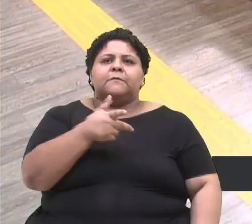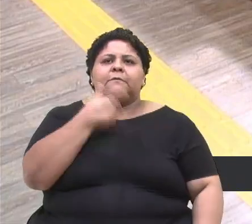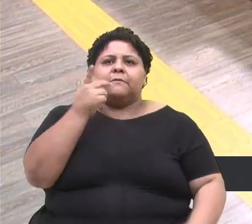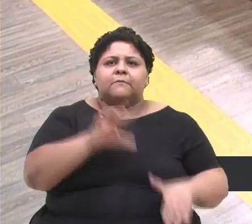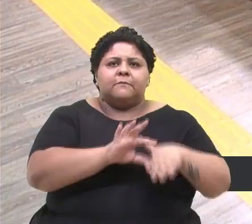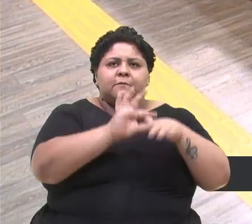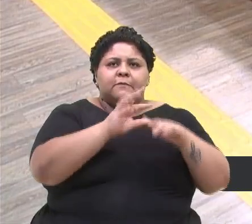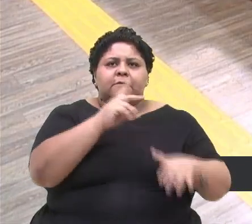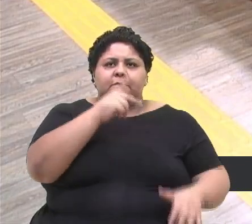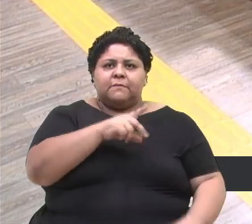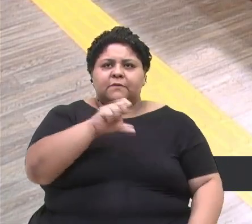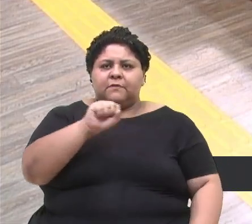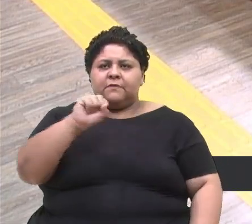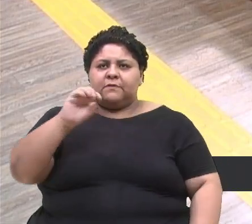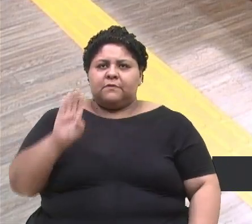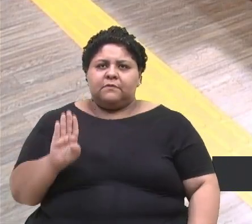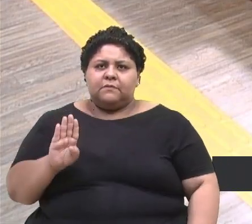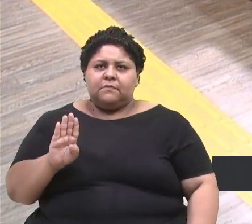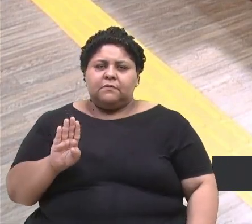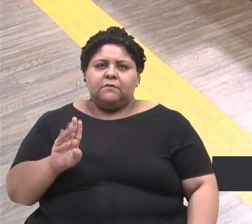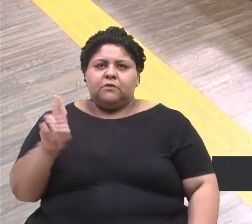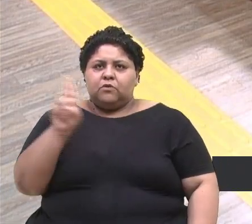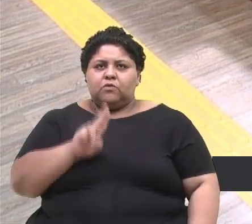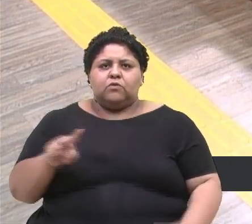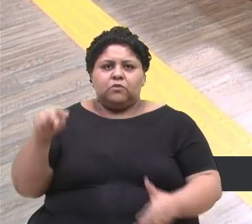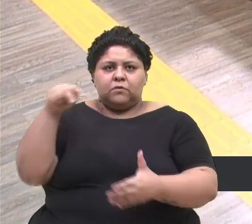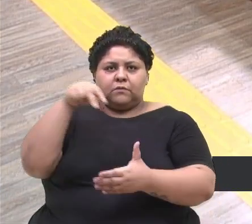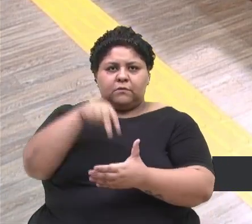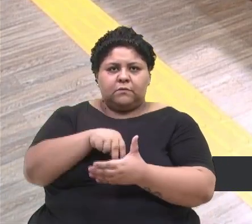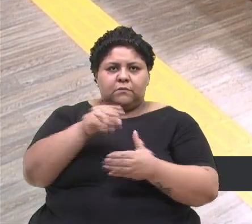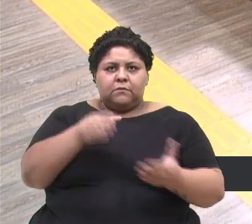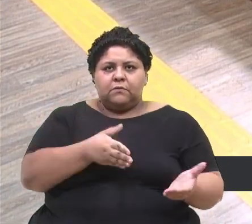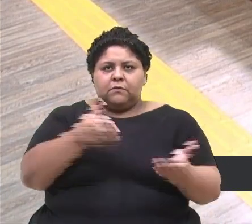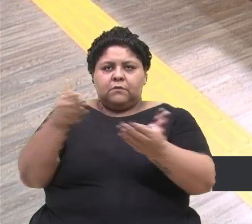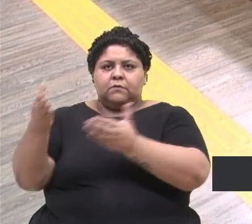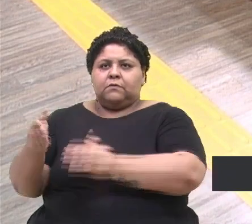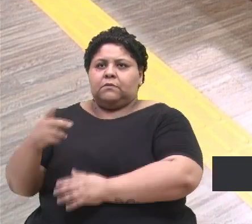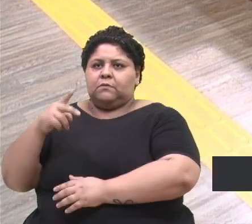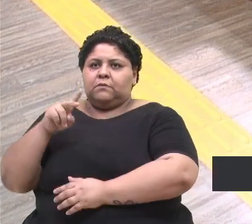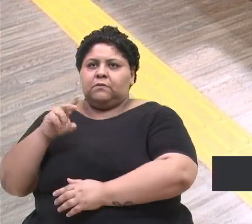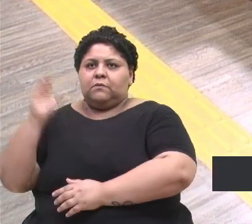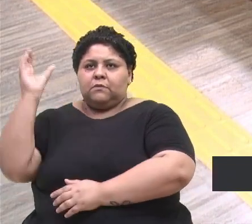PSB, uso a tribuna, nesse momento, passo os trabalhos ao vice Cadore.